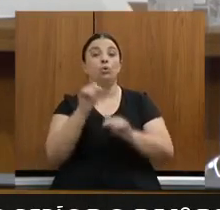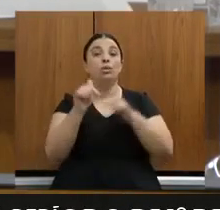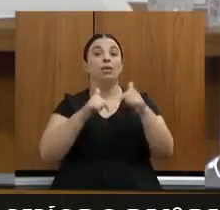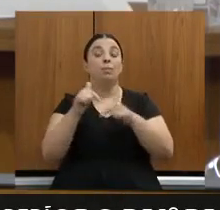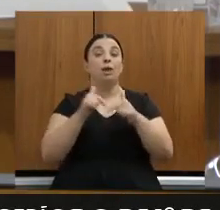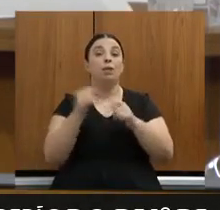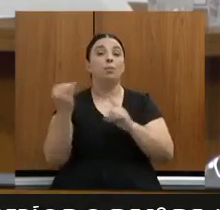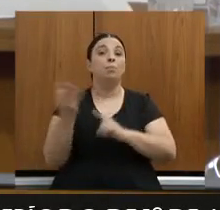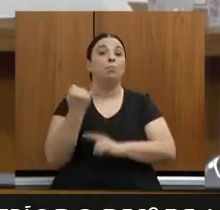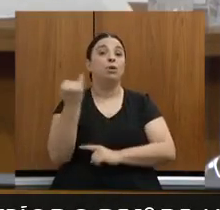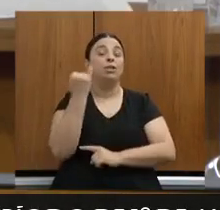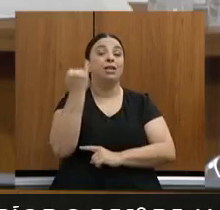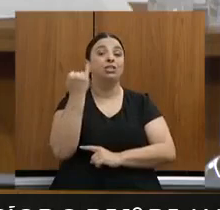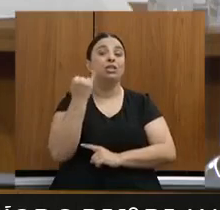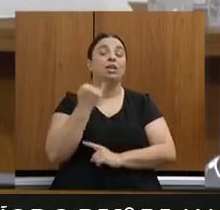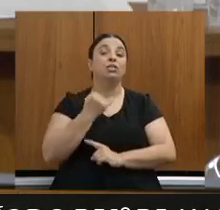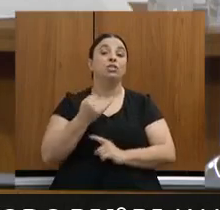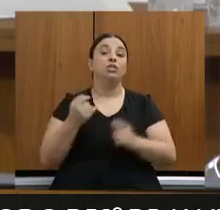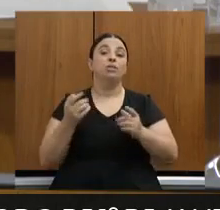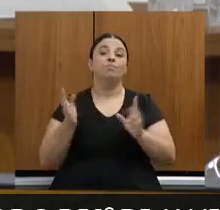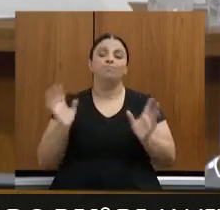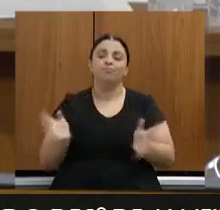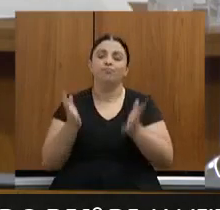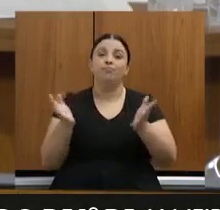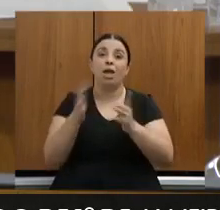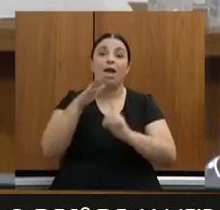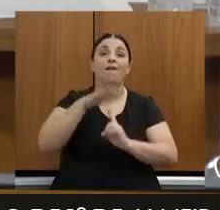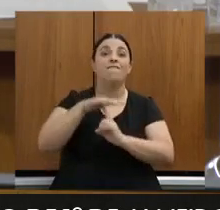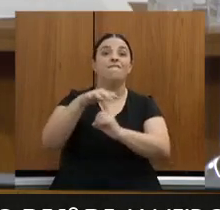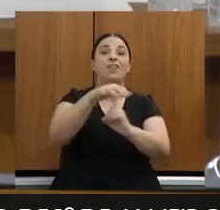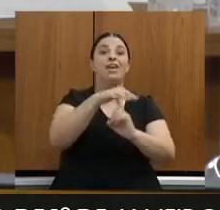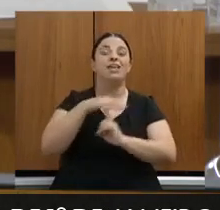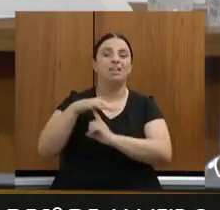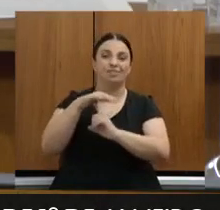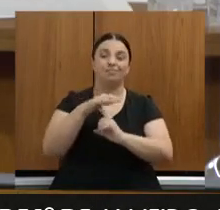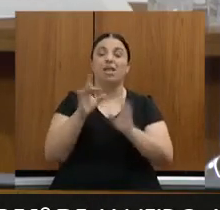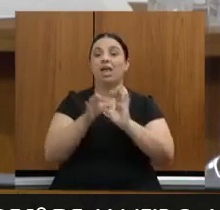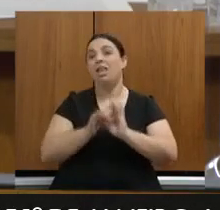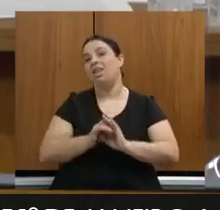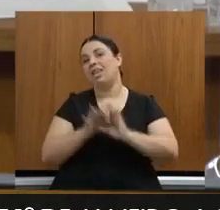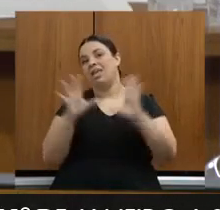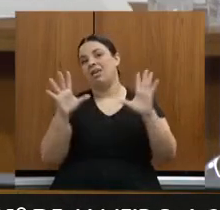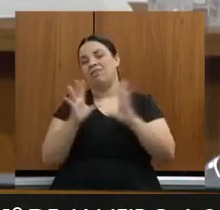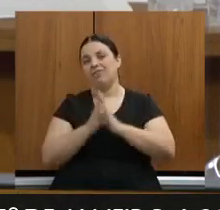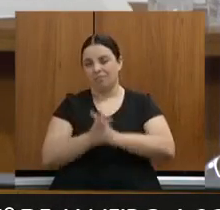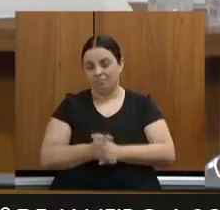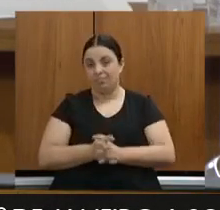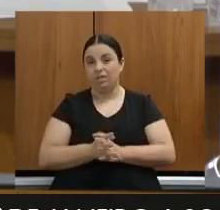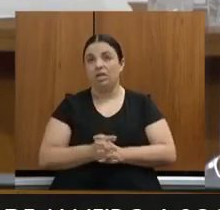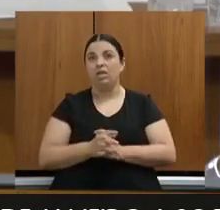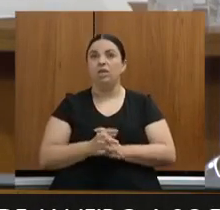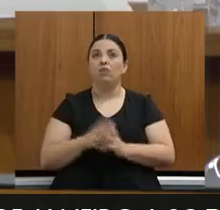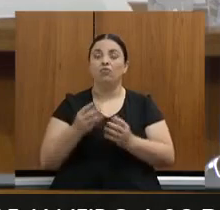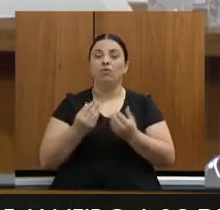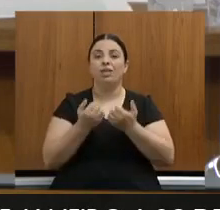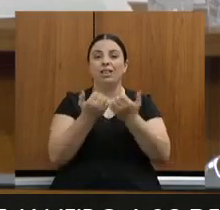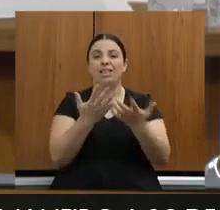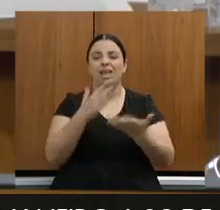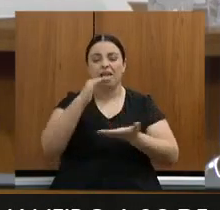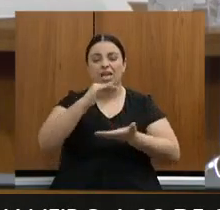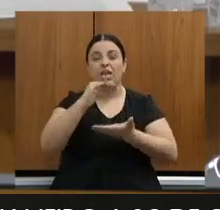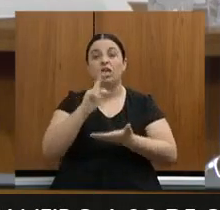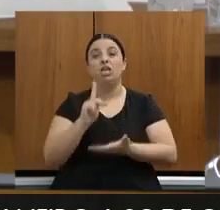feiras livres e foram entregues mais 7 kits de municípios com recursos de emendas